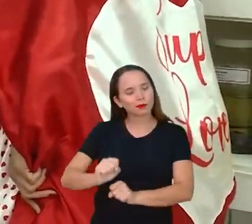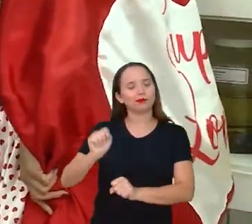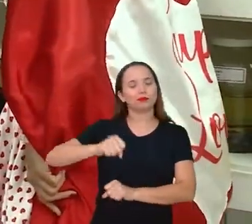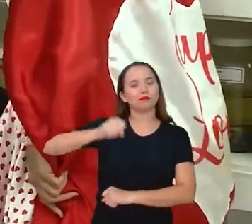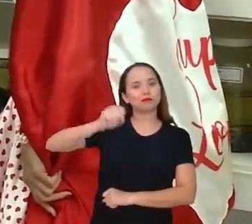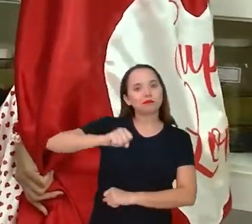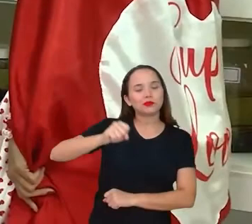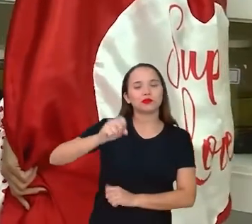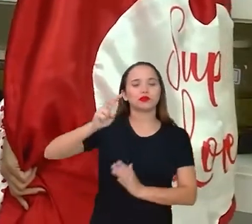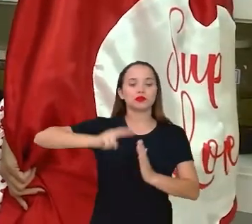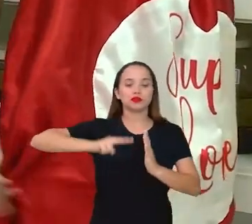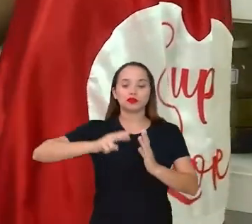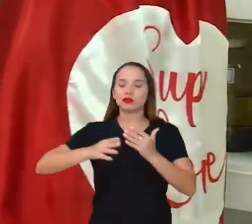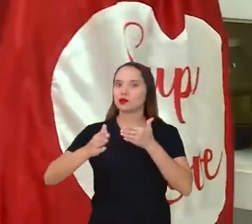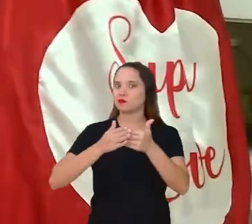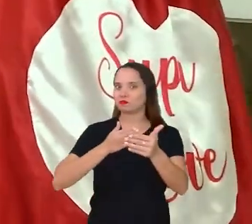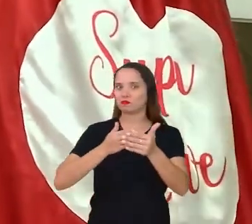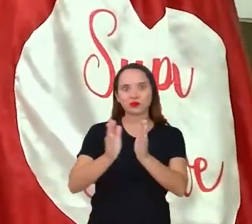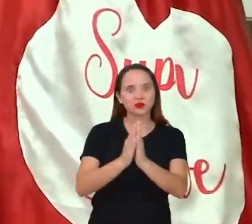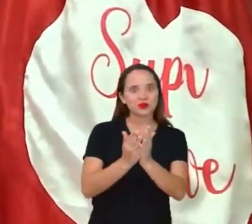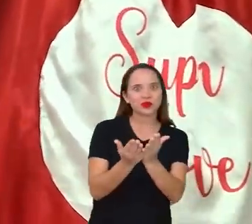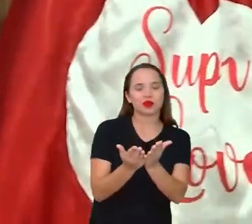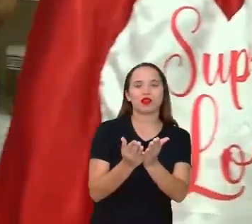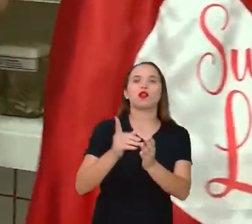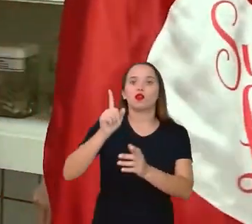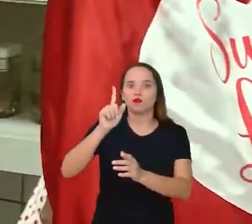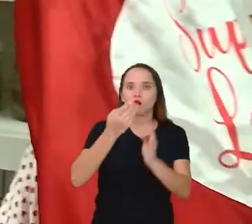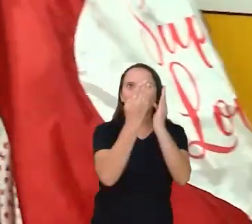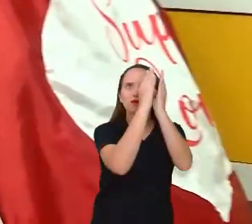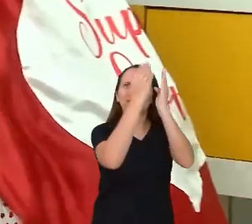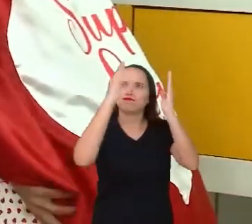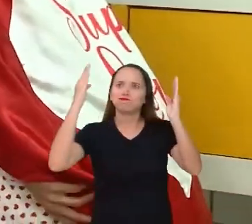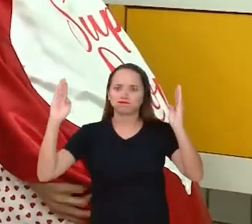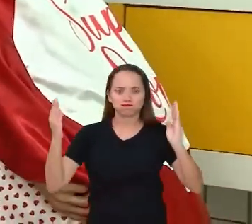que vocês quiserem. É um acervo